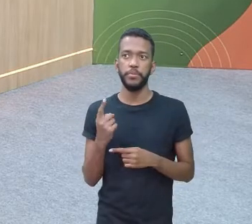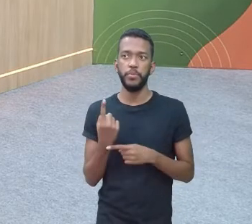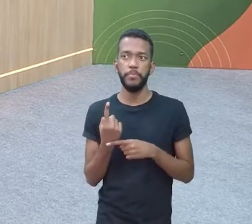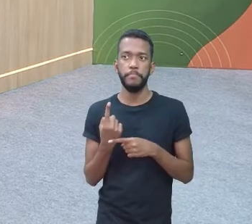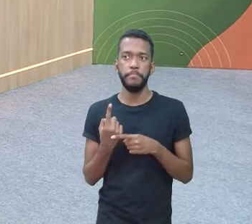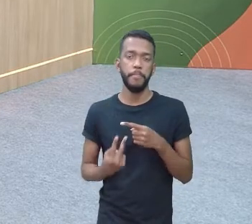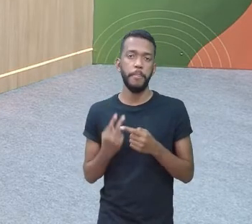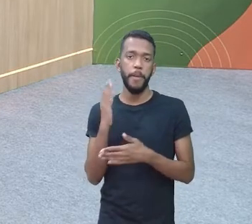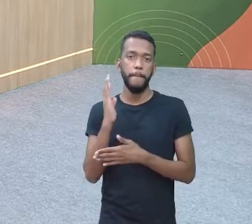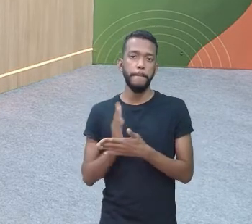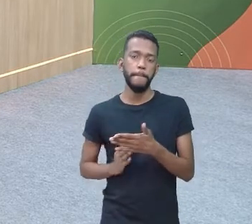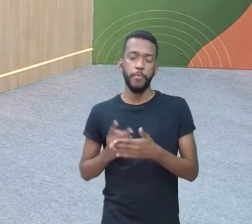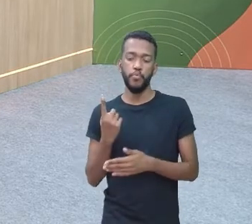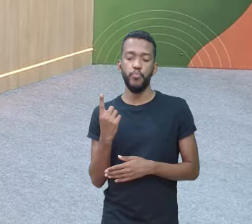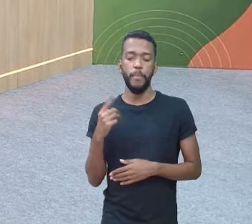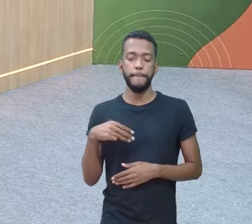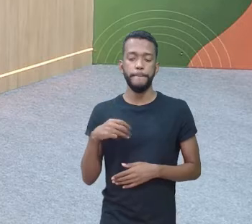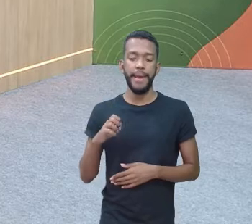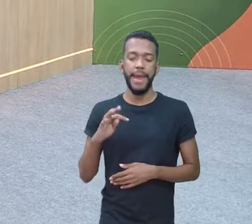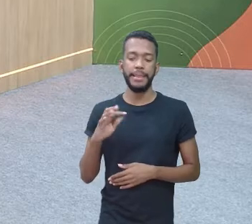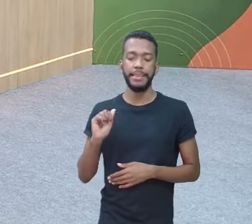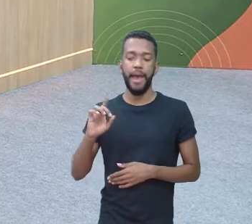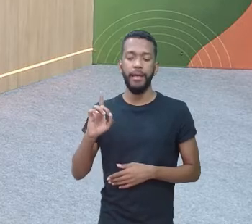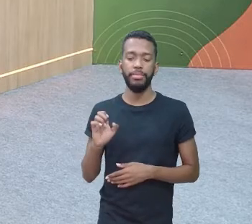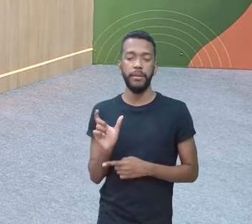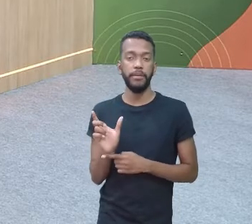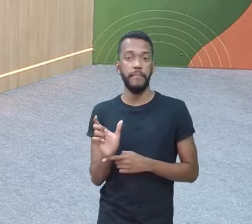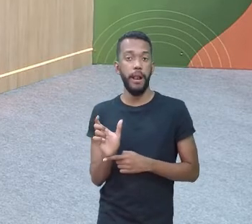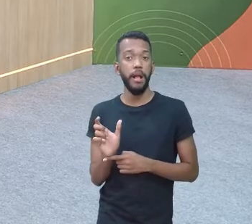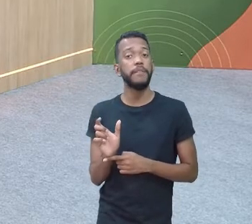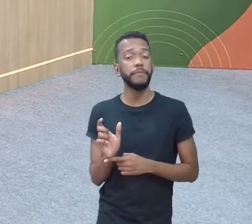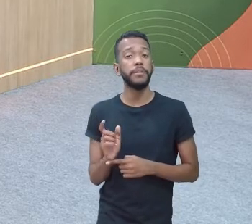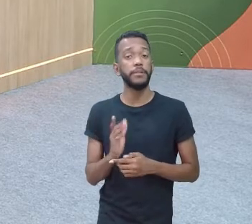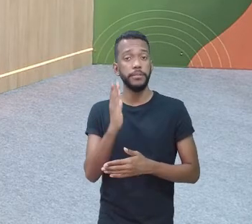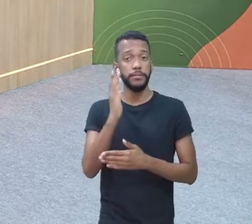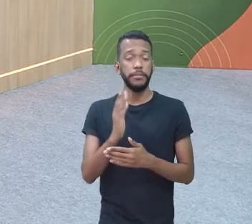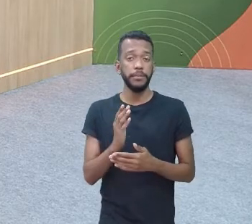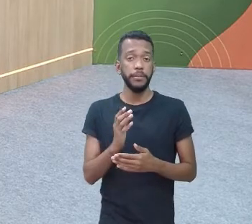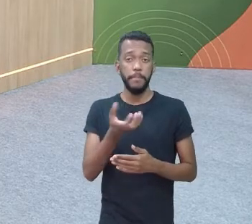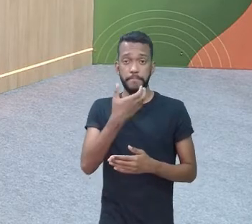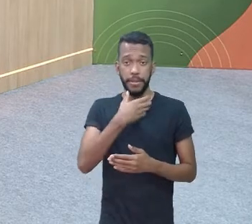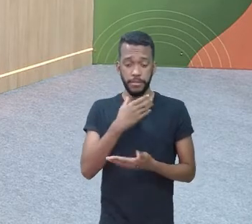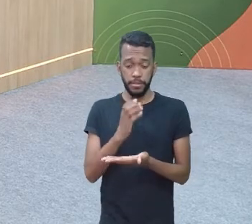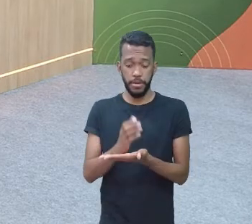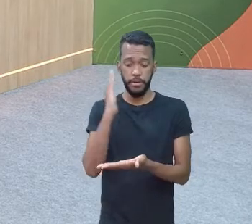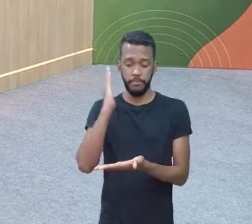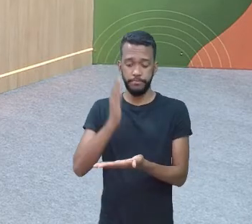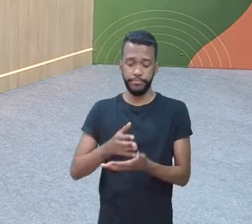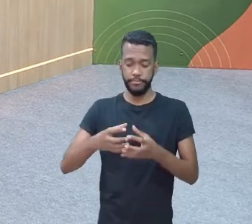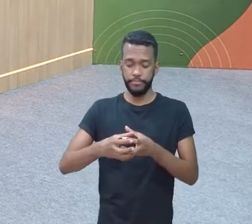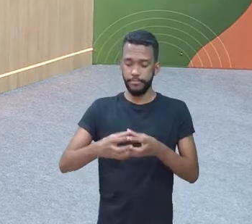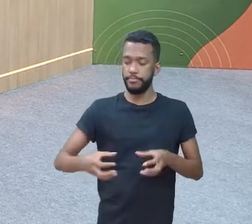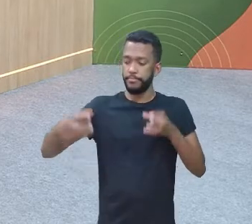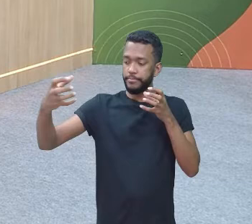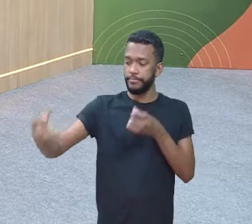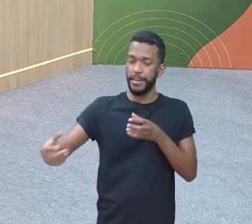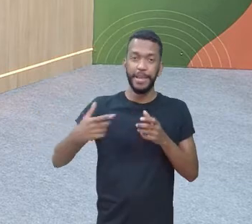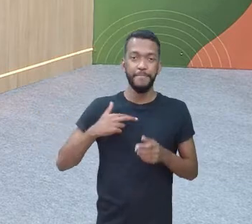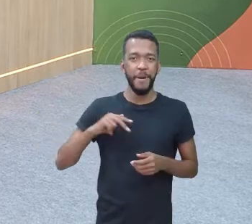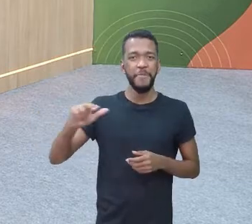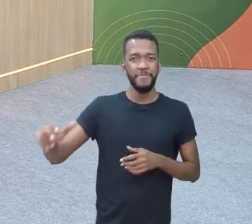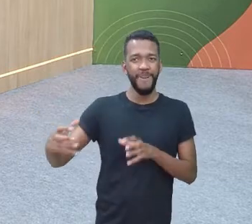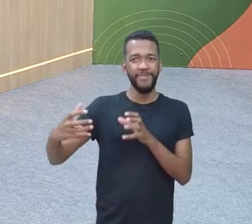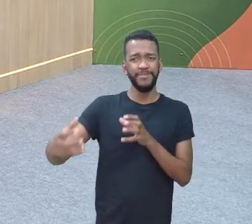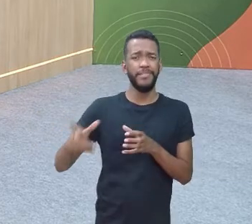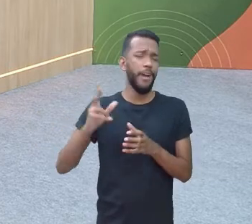fica metade, né? Então, a gente vai ter metade da maçã para cada irmão. Essa é uma divisão